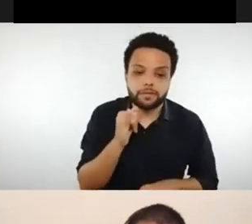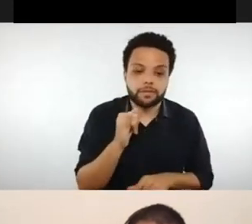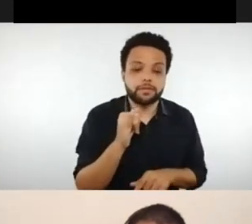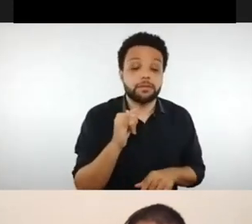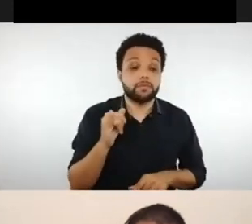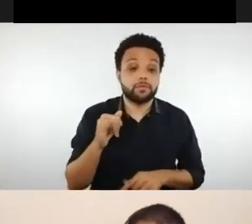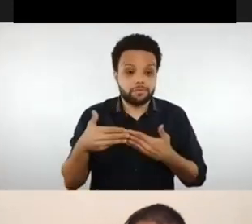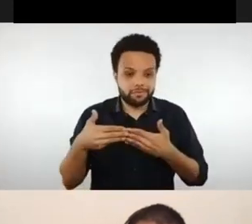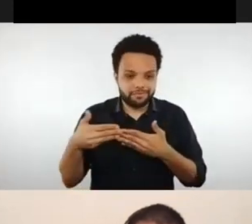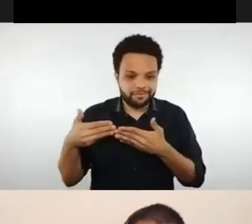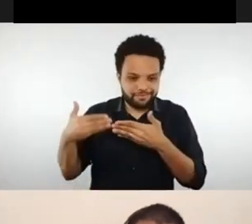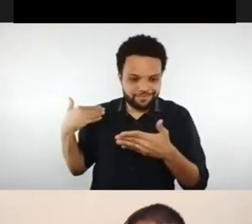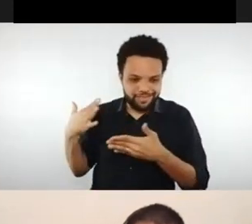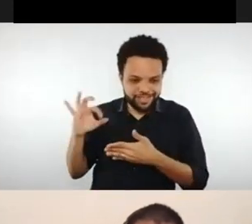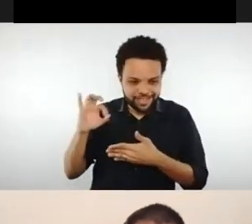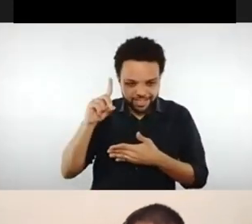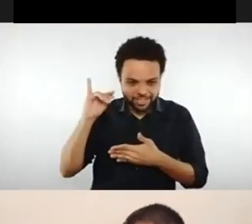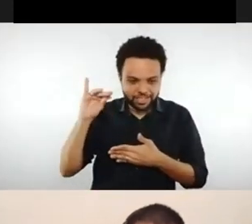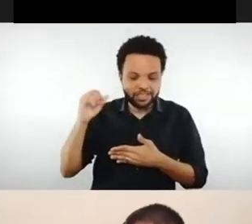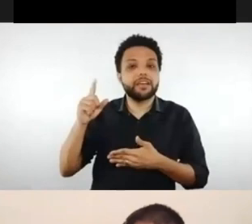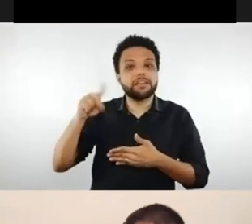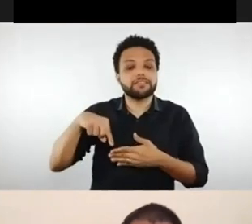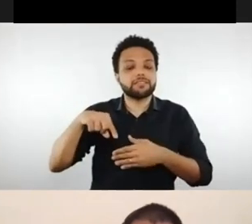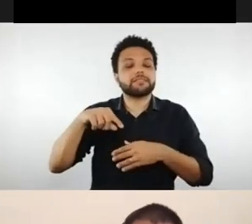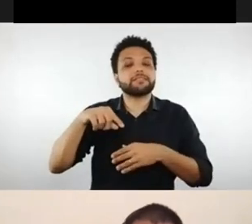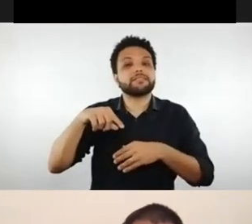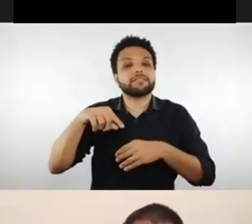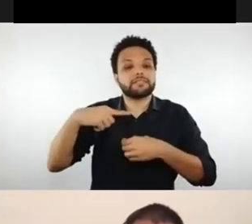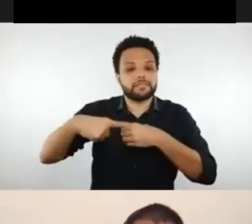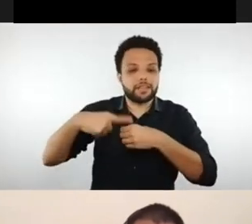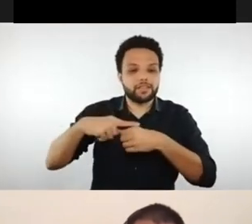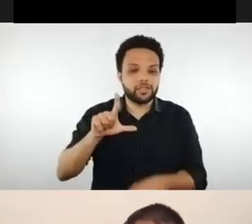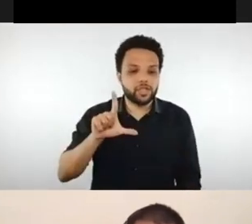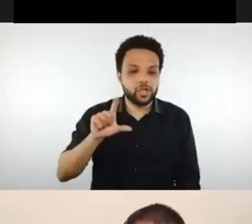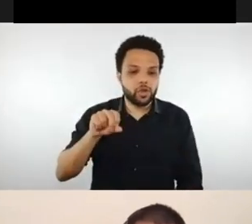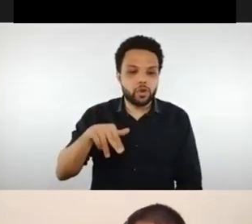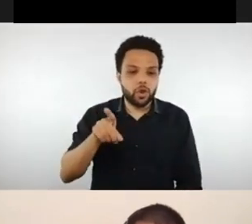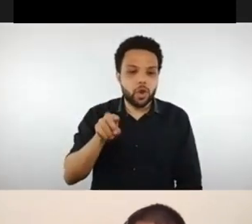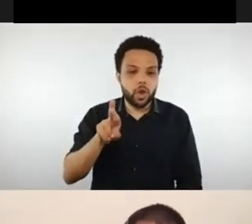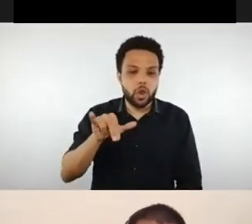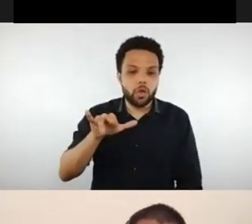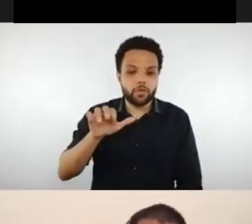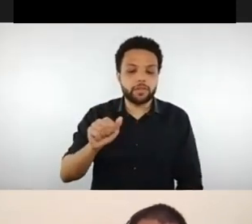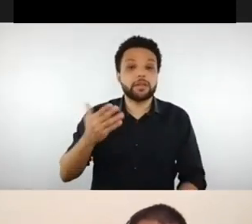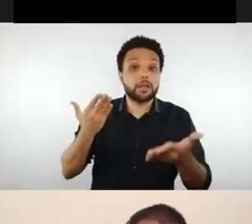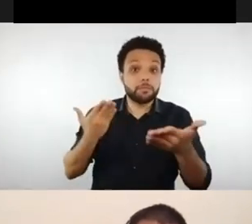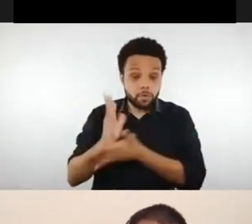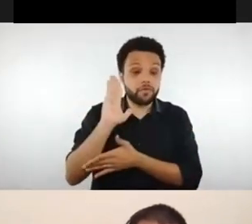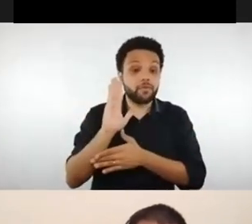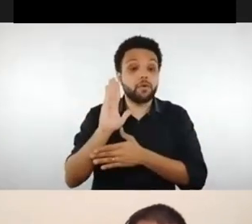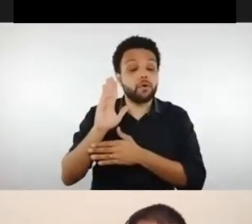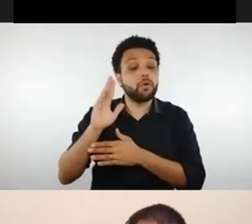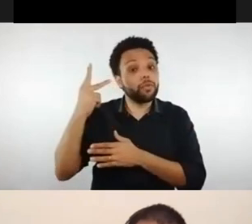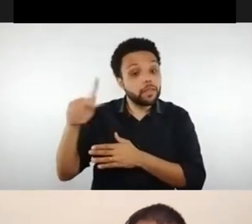Londrina, que tem um arranjo regional com a Ancine, teve aprovado na Câmara Municipal